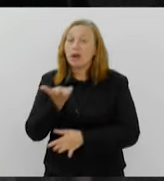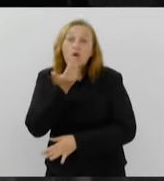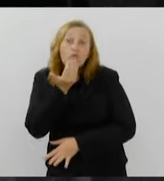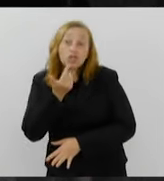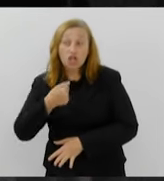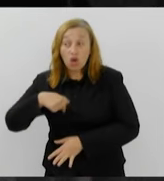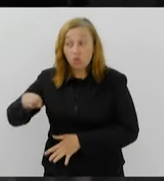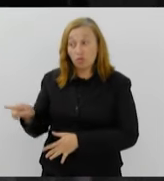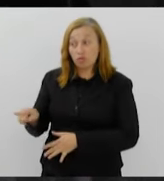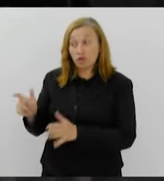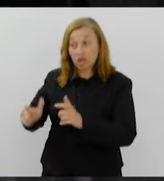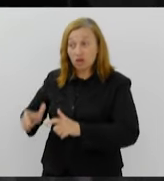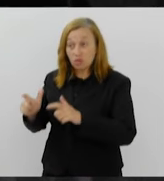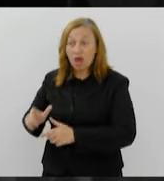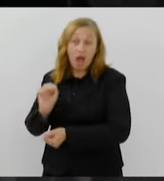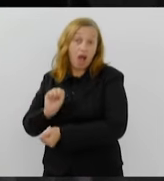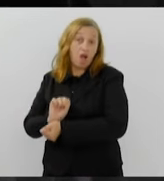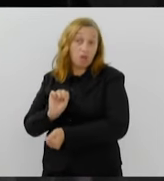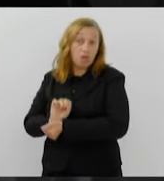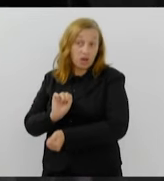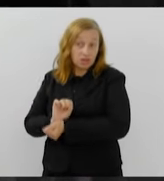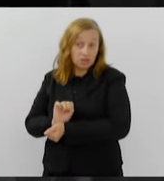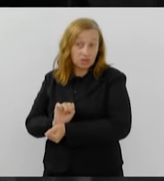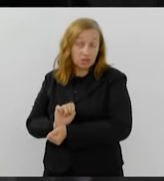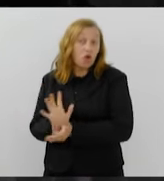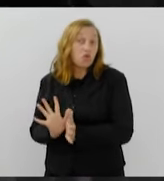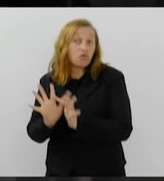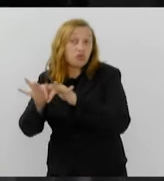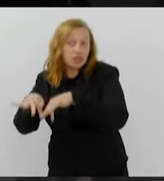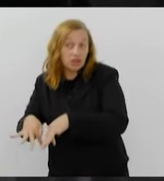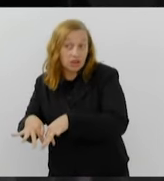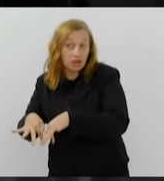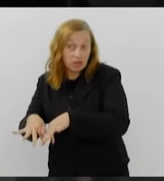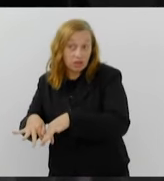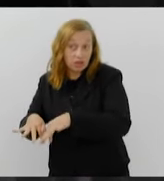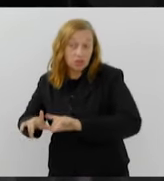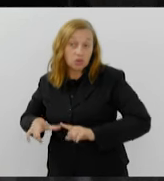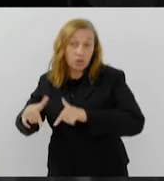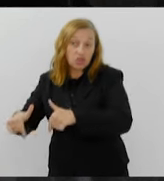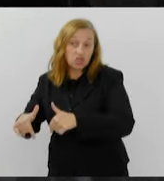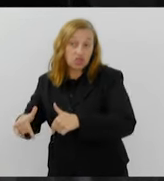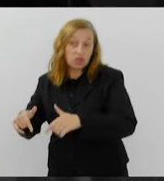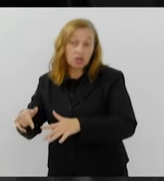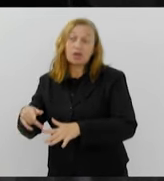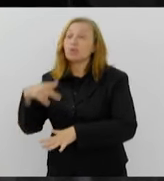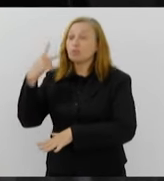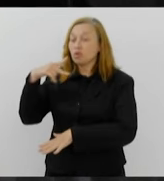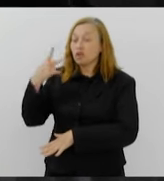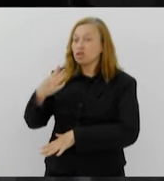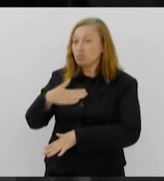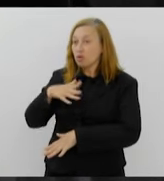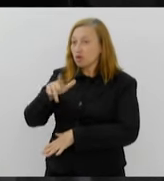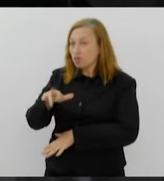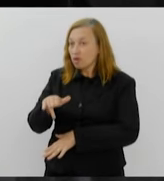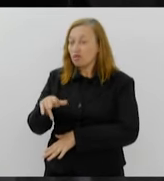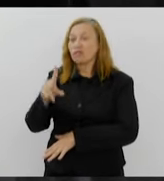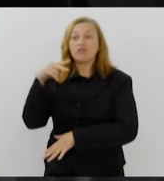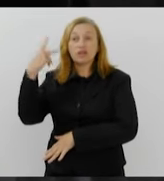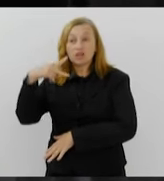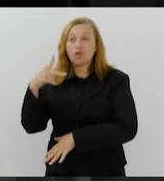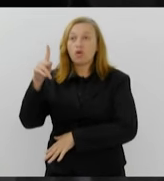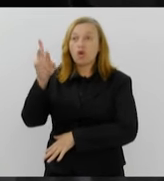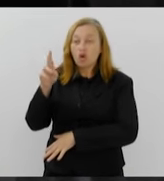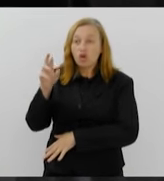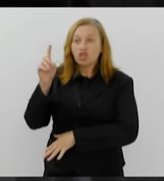para aquele local aguardando o término da ação política da candidatura do meu irmão Vereador Rogério Amorim